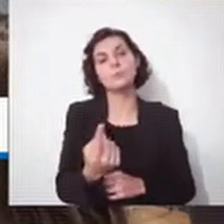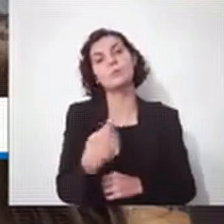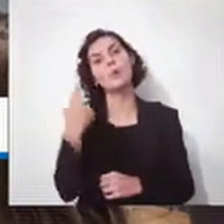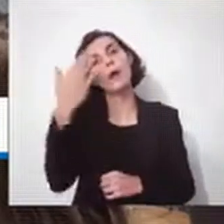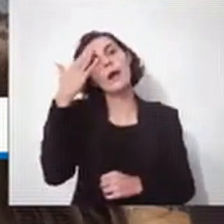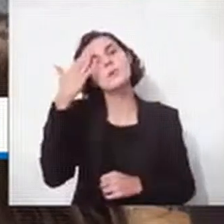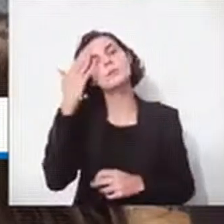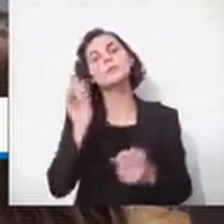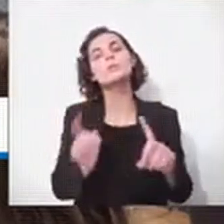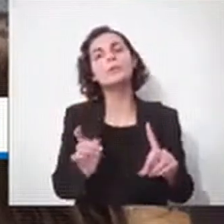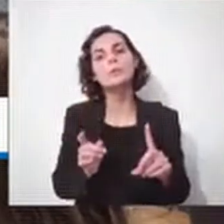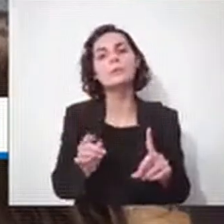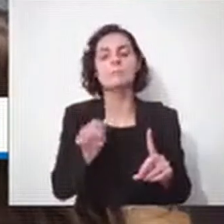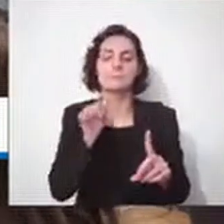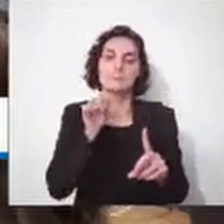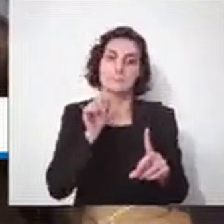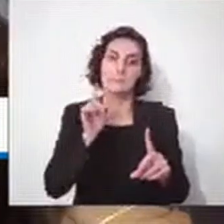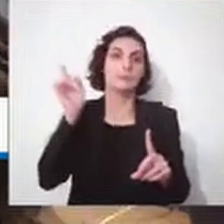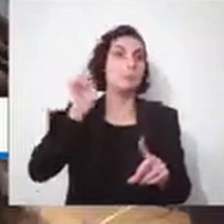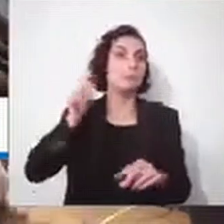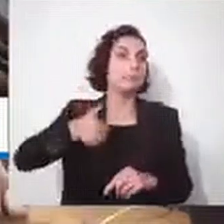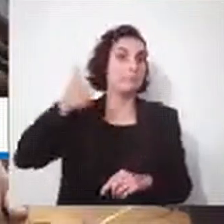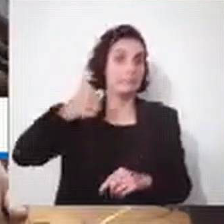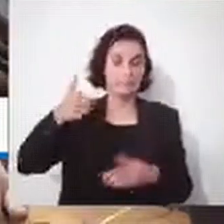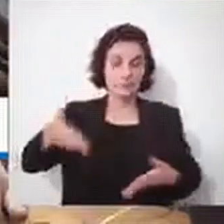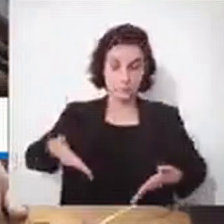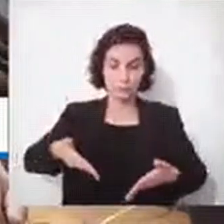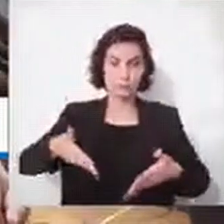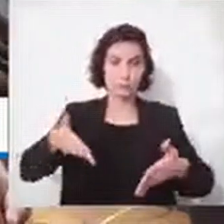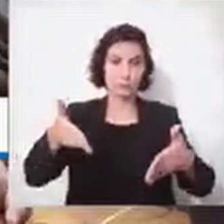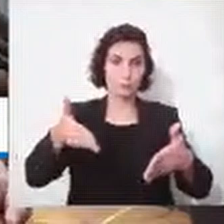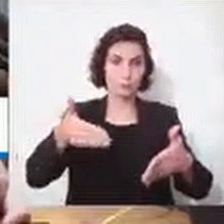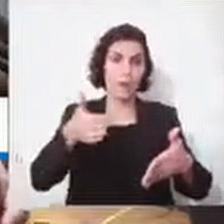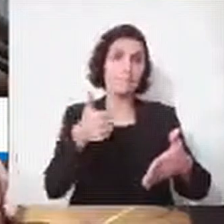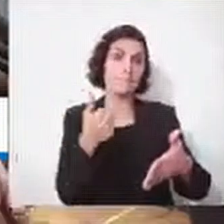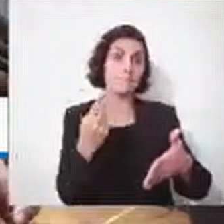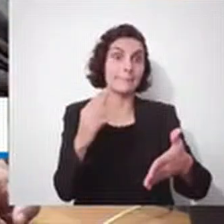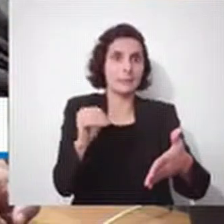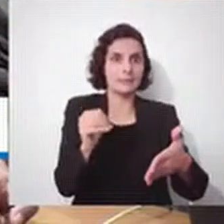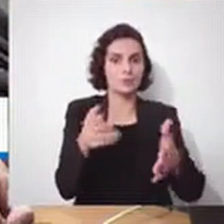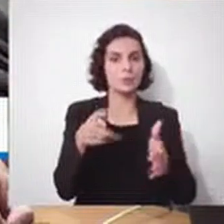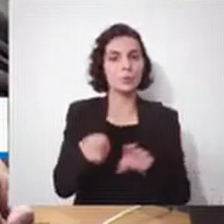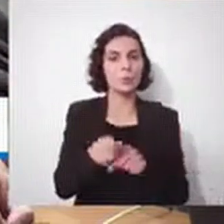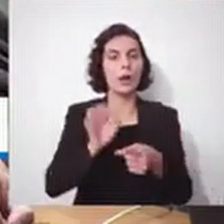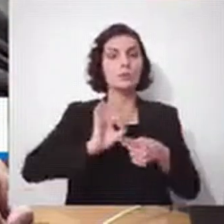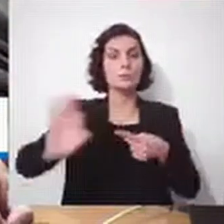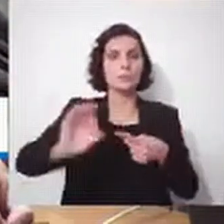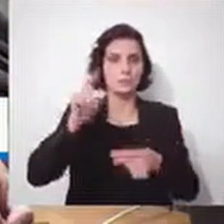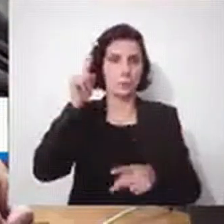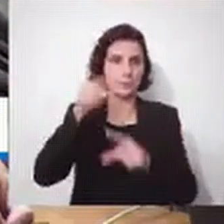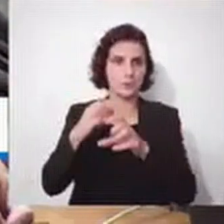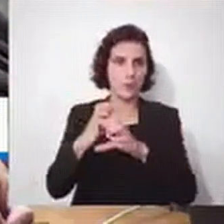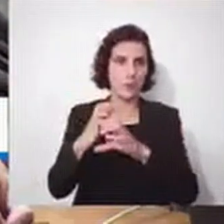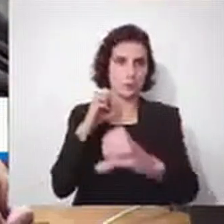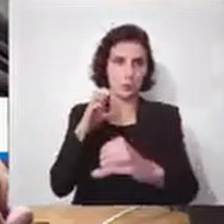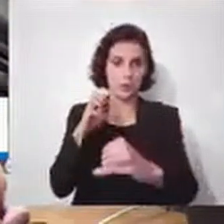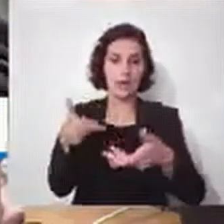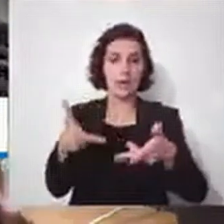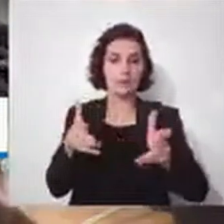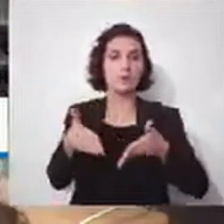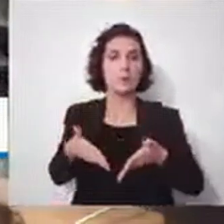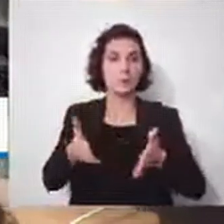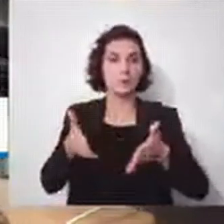reforçar estas faixas base, faixas específicas para que os transportes possam movimentar numa maior liberdade e com